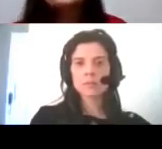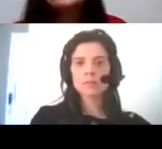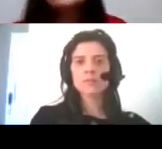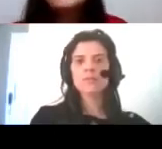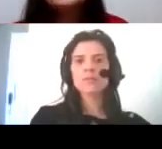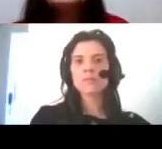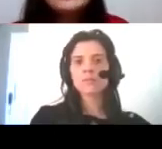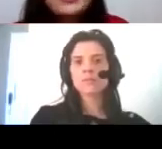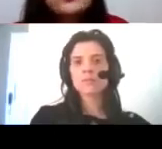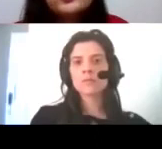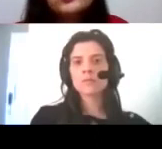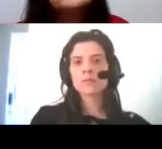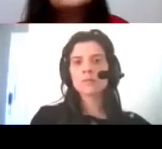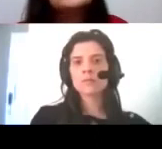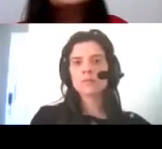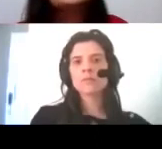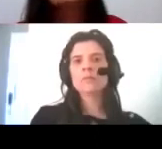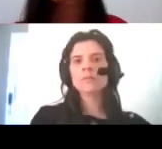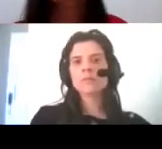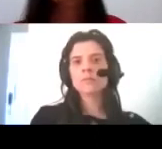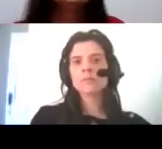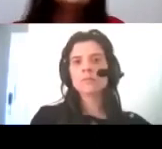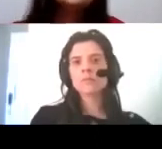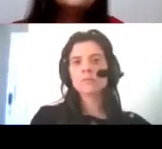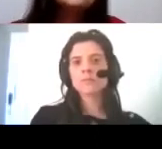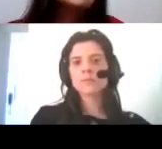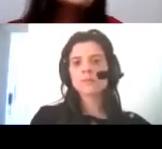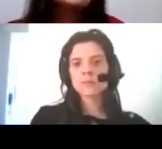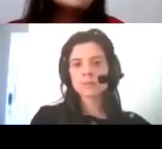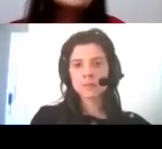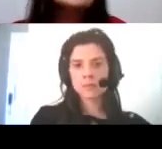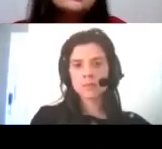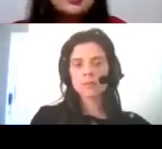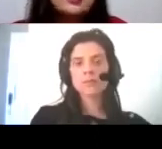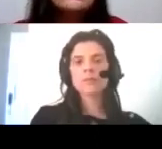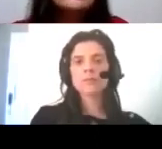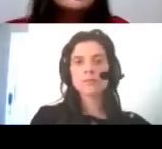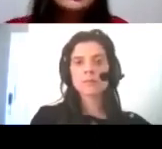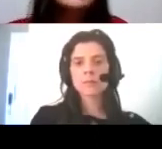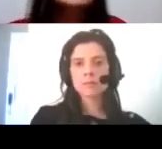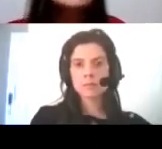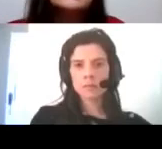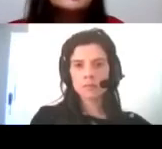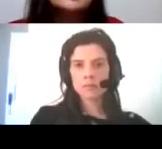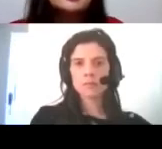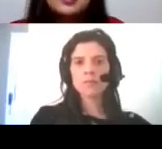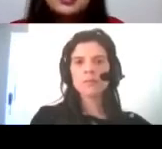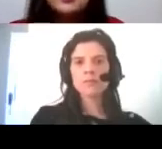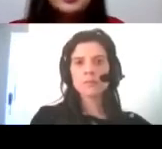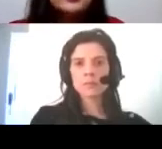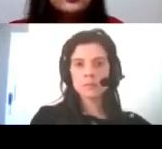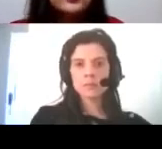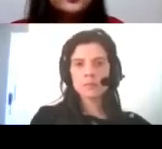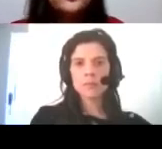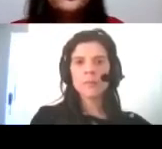mas entregaram para os cidadãos, né, informações que eles solicitaram aí